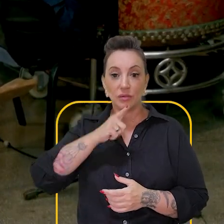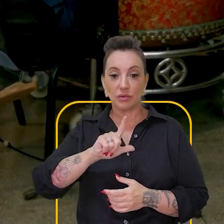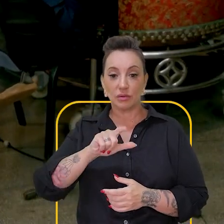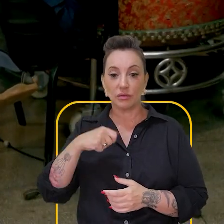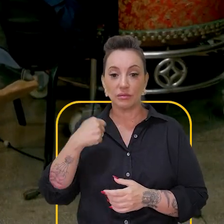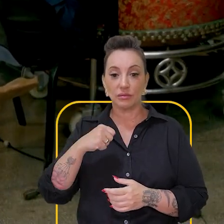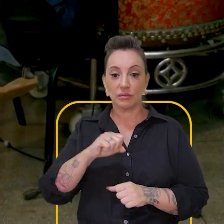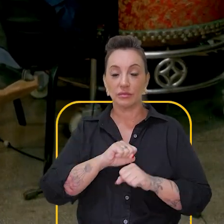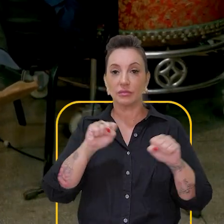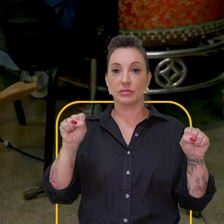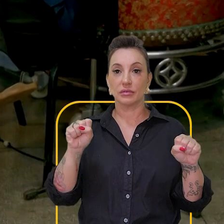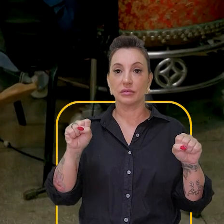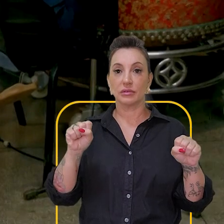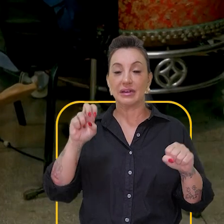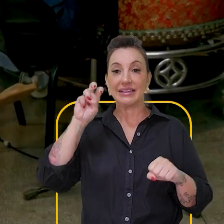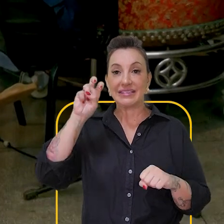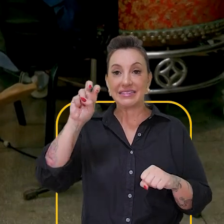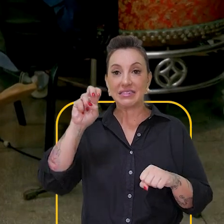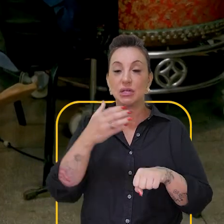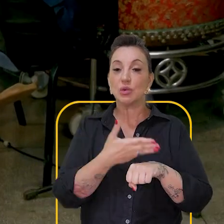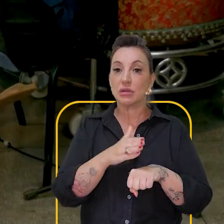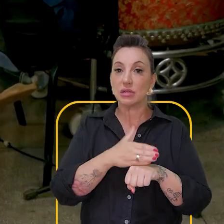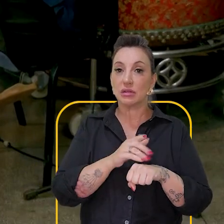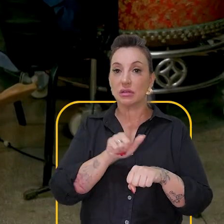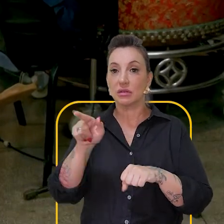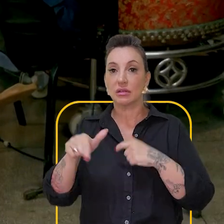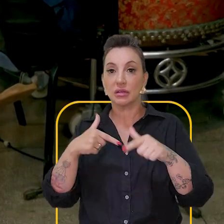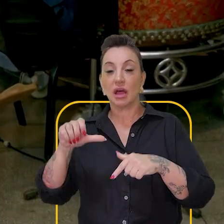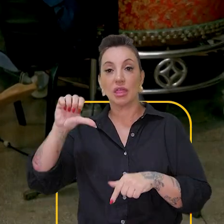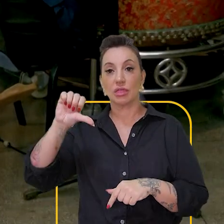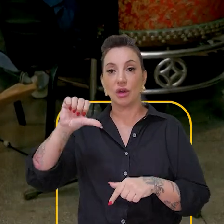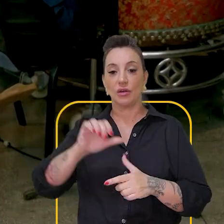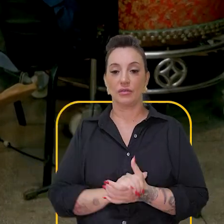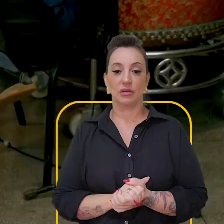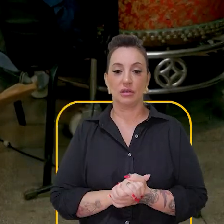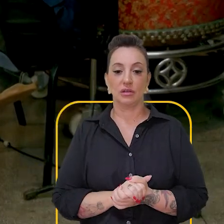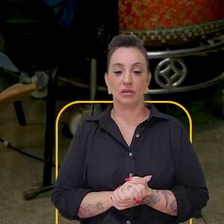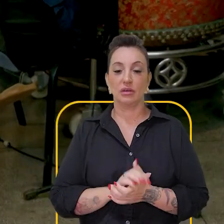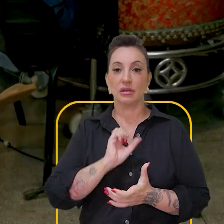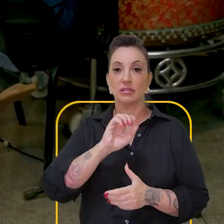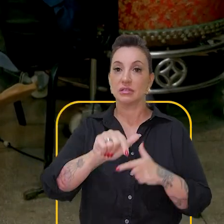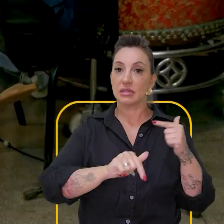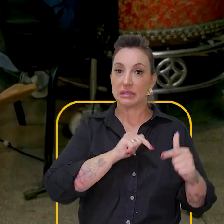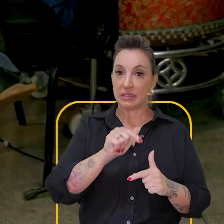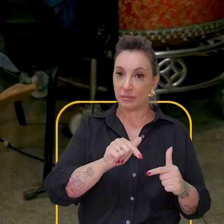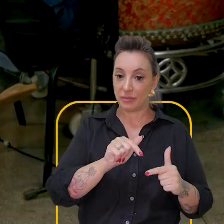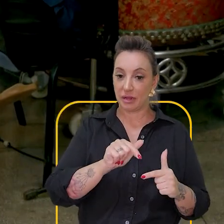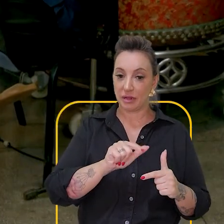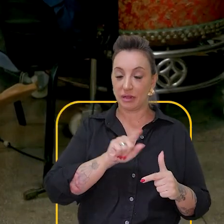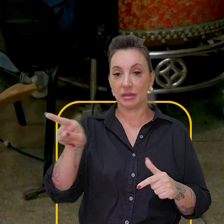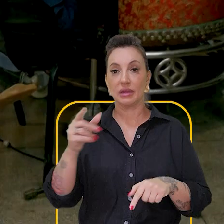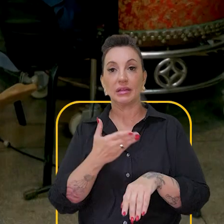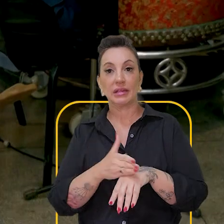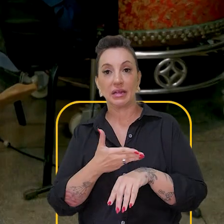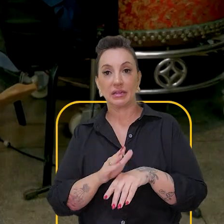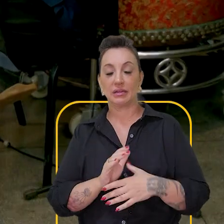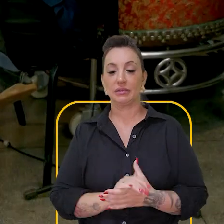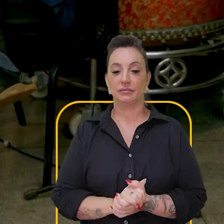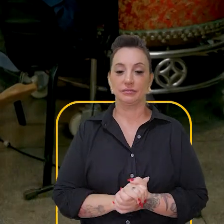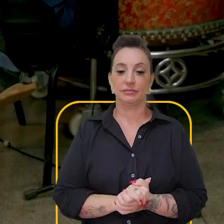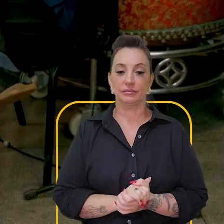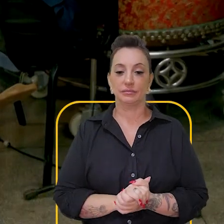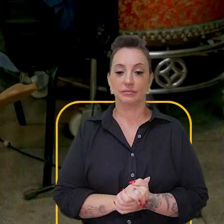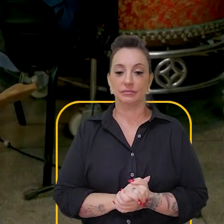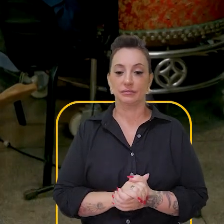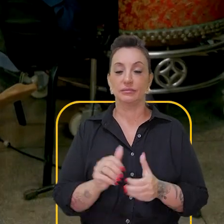do trabalho e ia treinar perto do campeonato mundial ele tinha 1 hora e meia de almoço ele